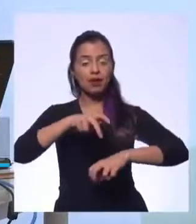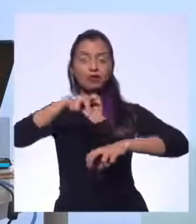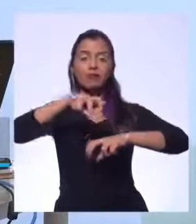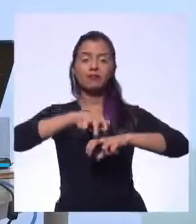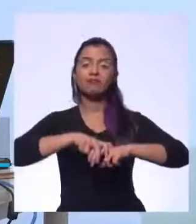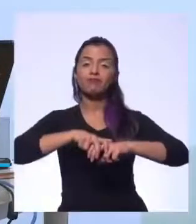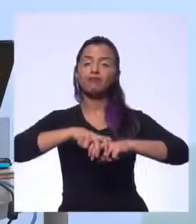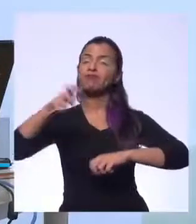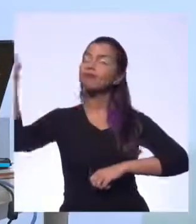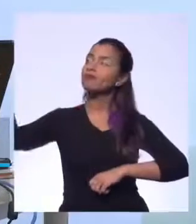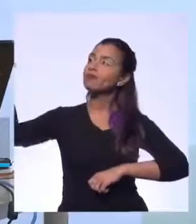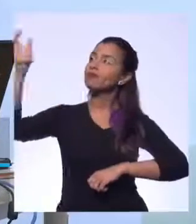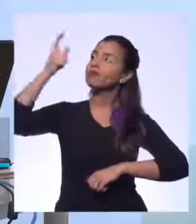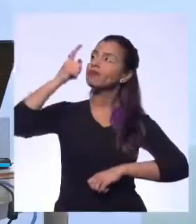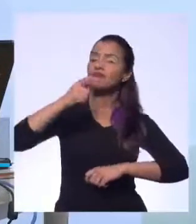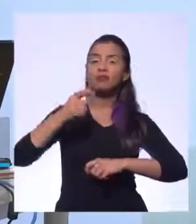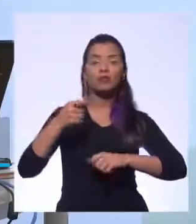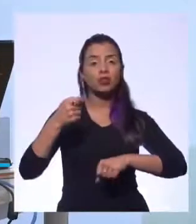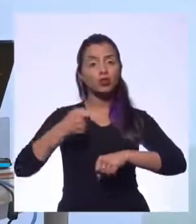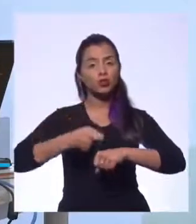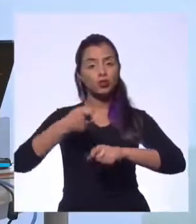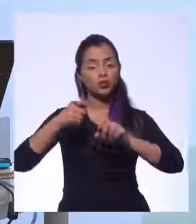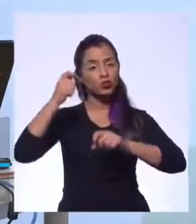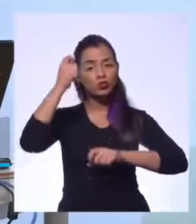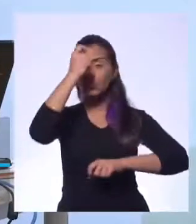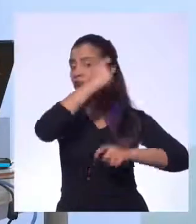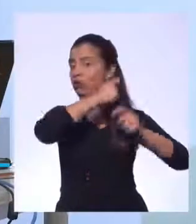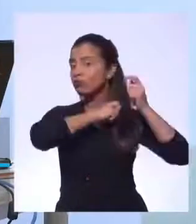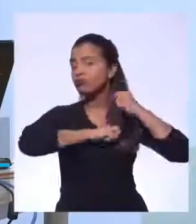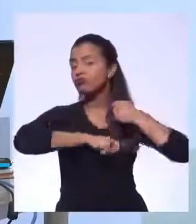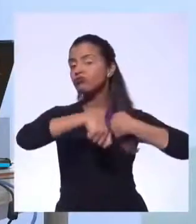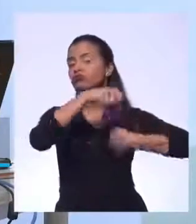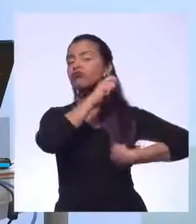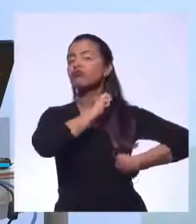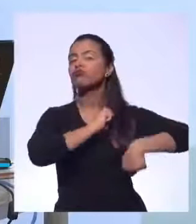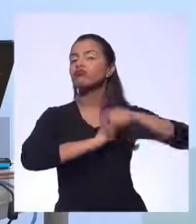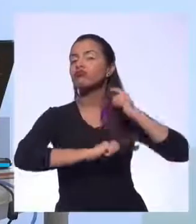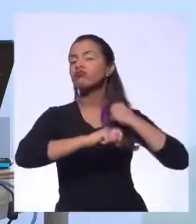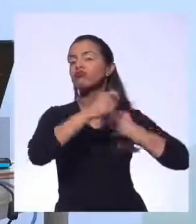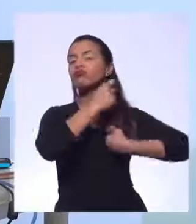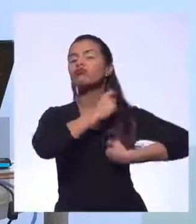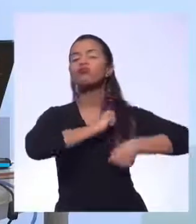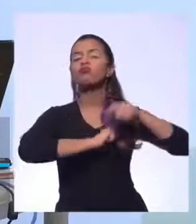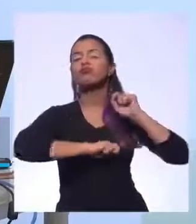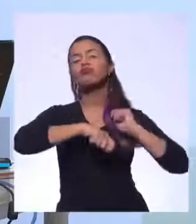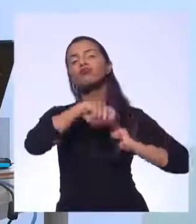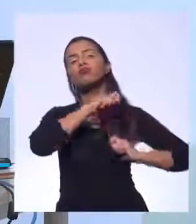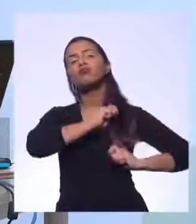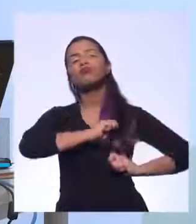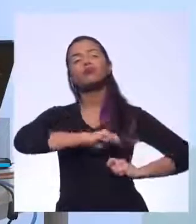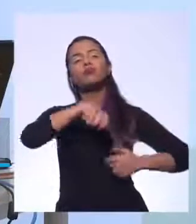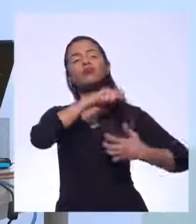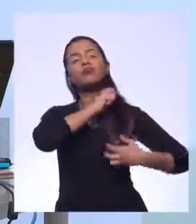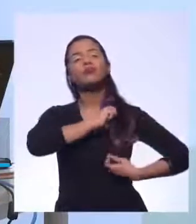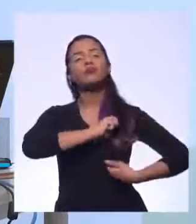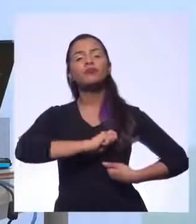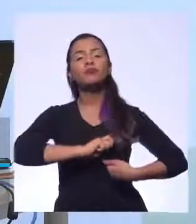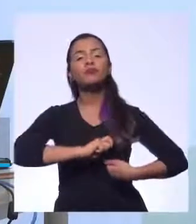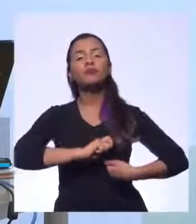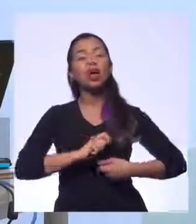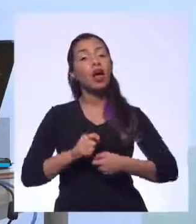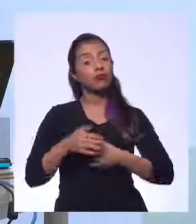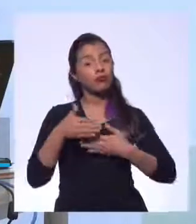feliz, desembaraçando as madeixas, ensaiando seu concerto para uma só voz. Final de ano